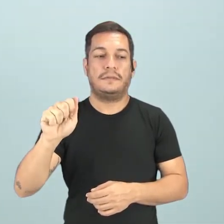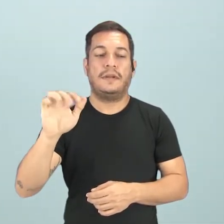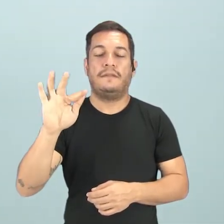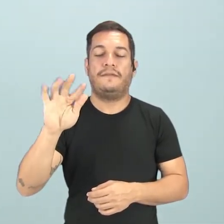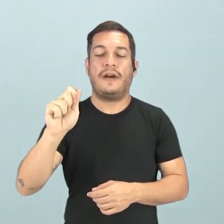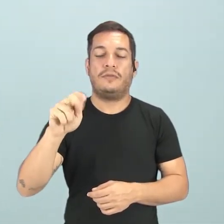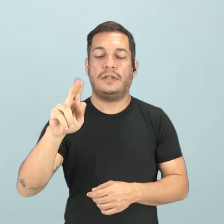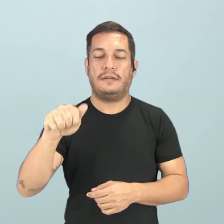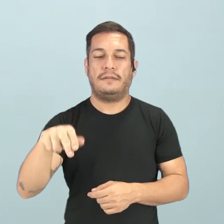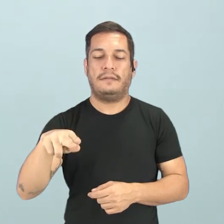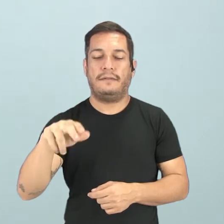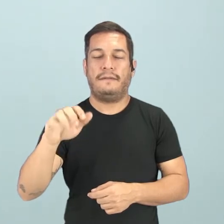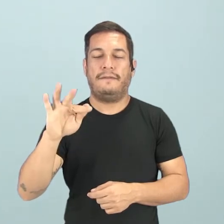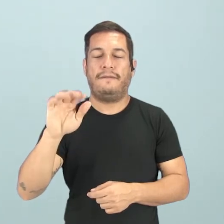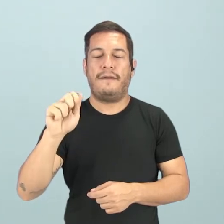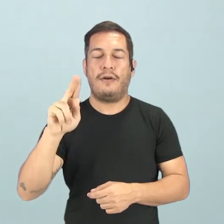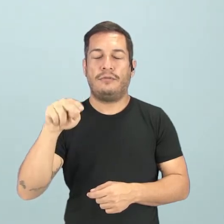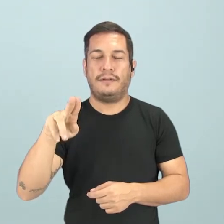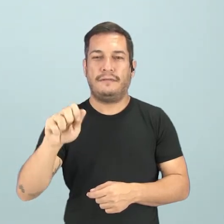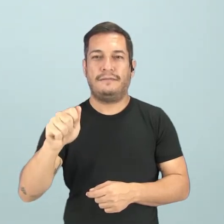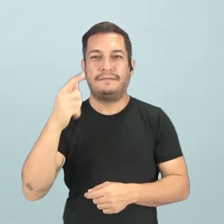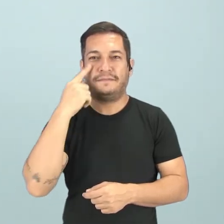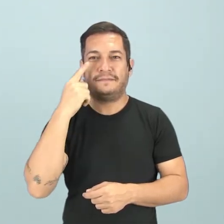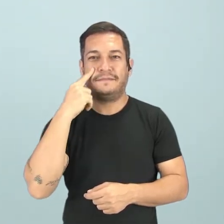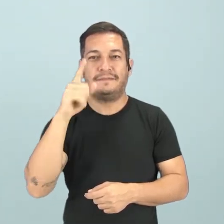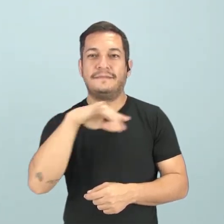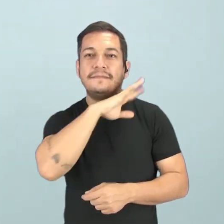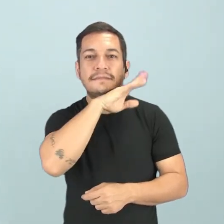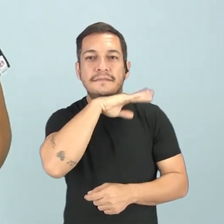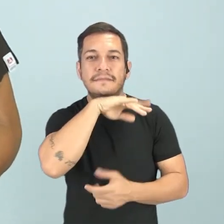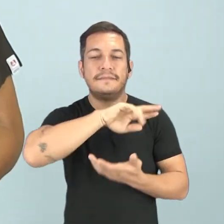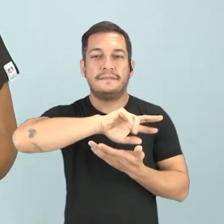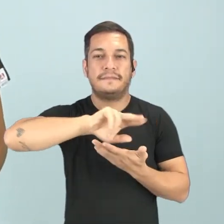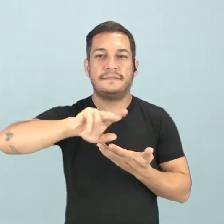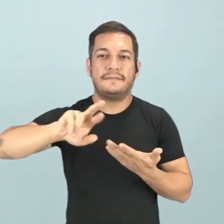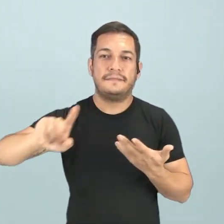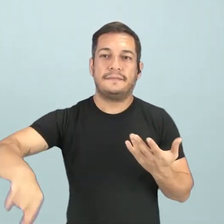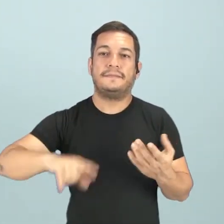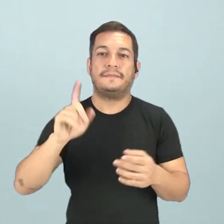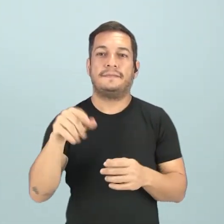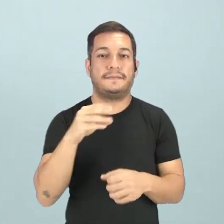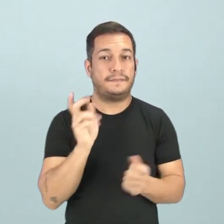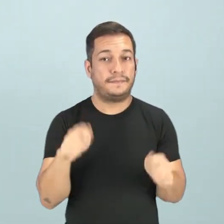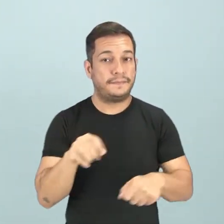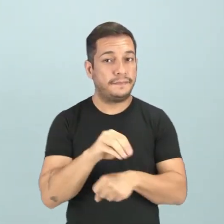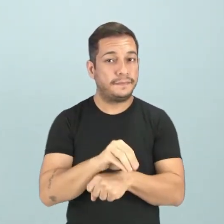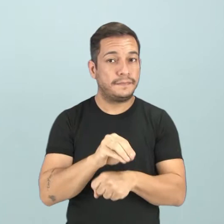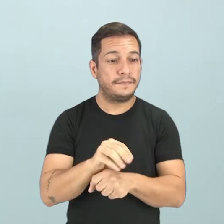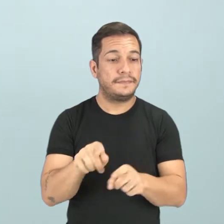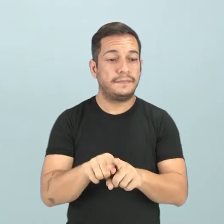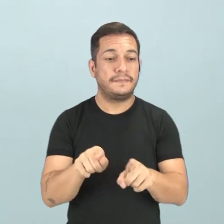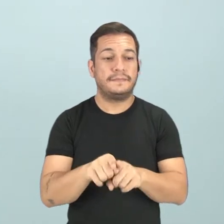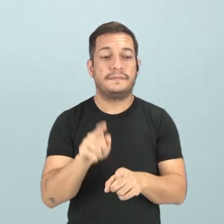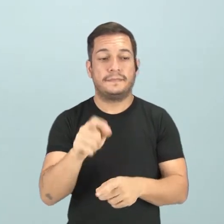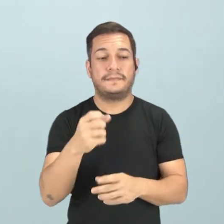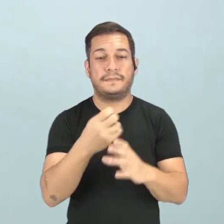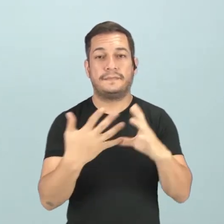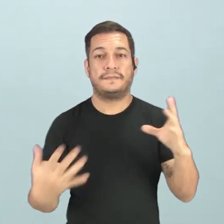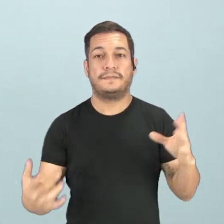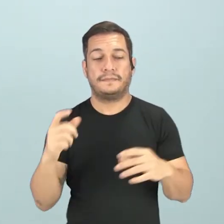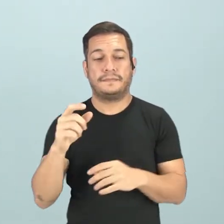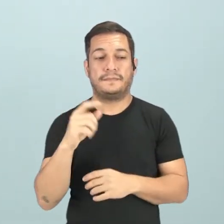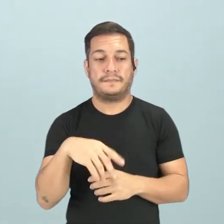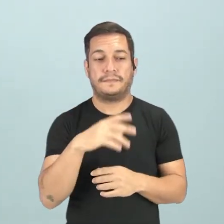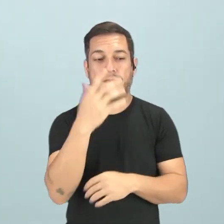ela é bem mais diversificada, né, incluindo vários animais silvestres e também domésticos, né? Então, é uma das características também da paisagem